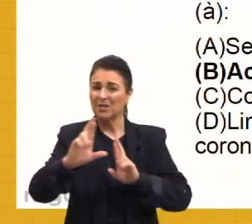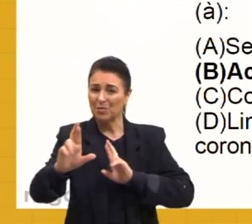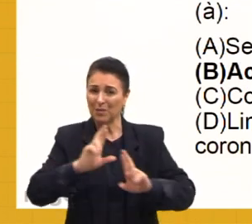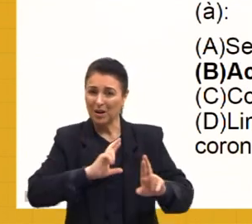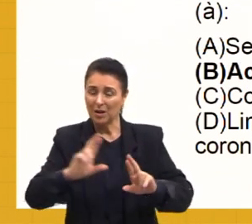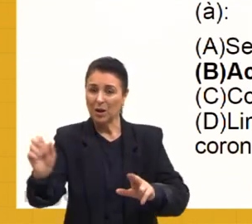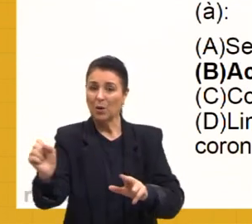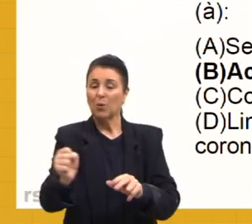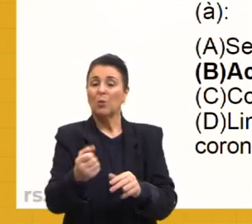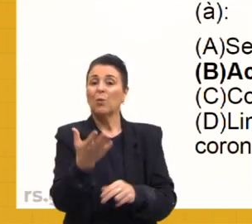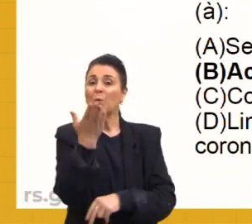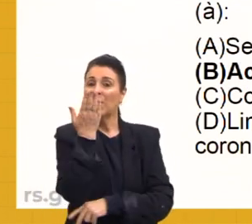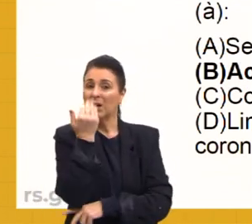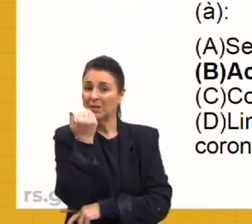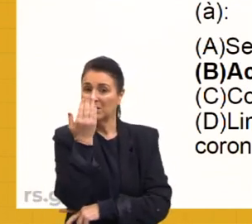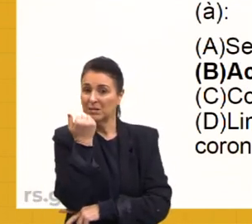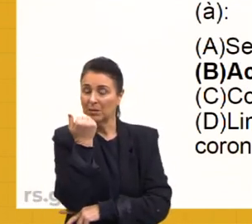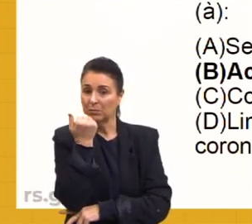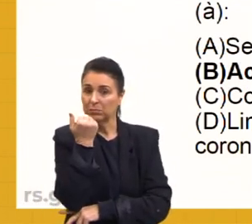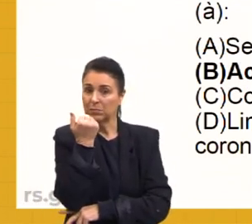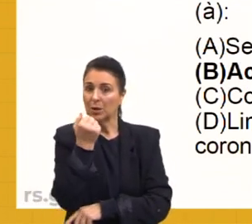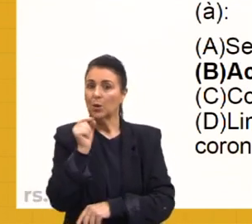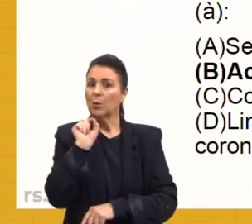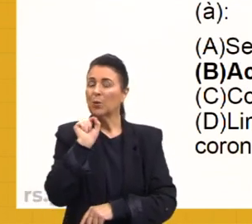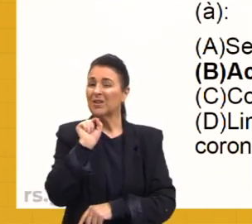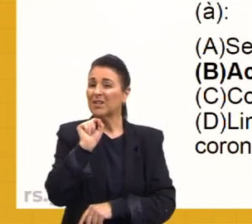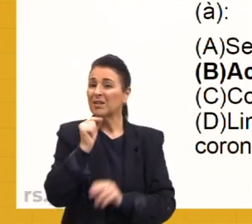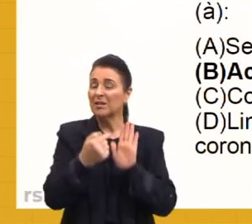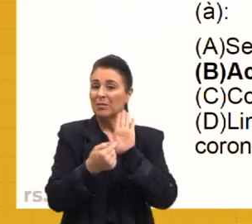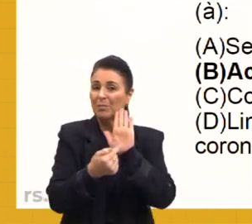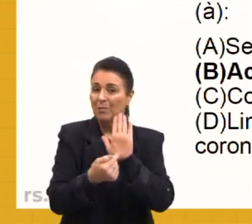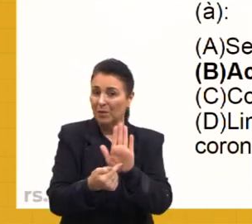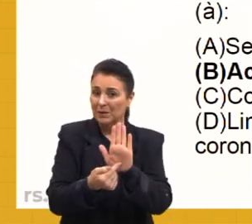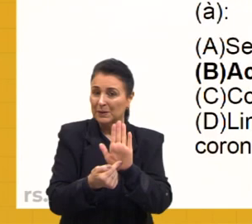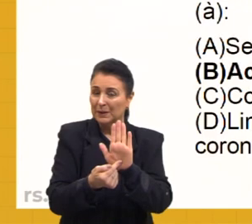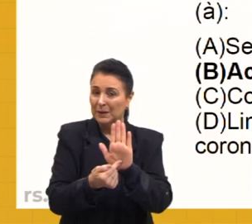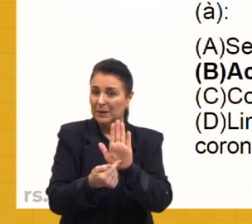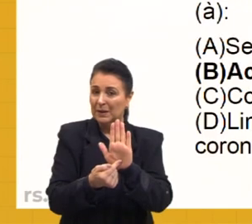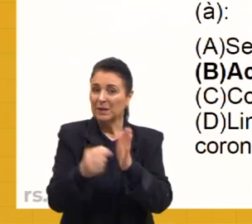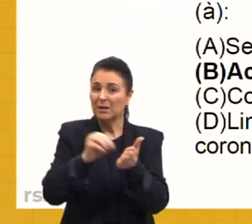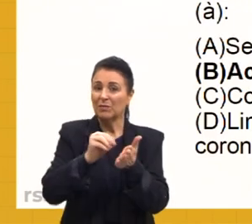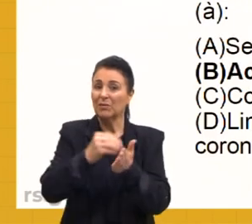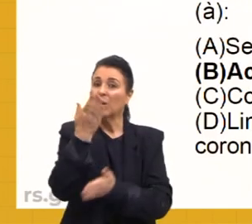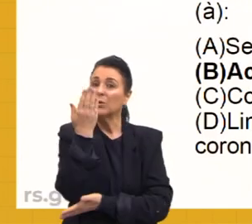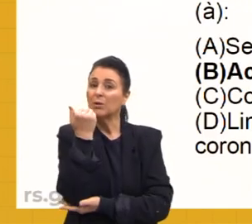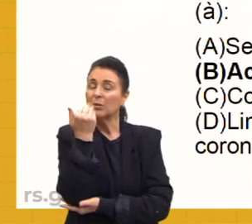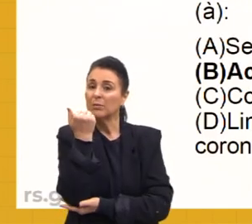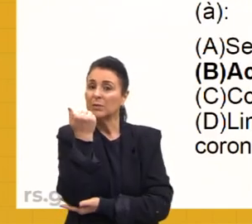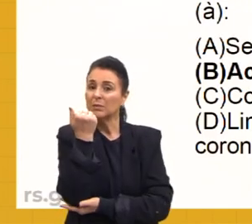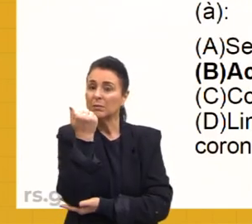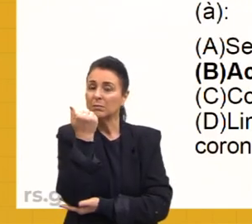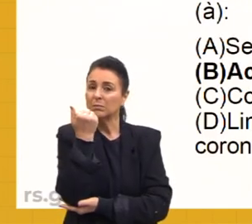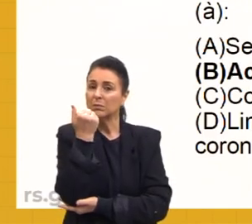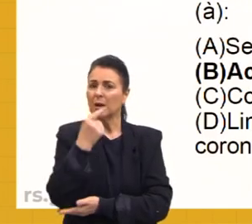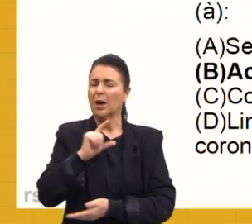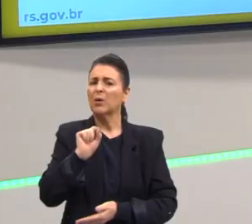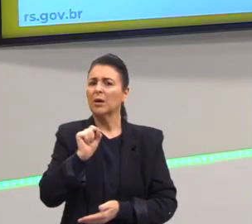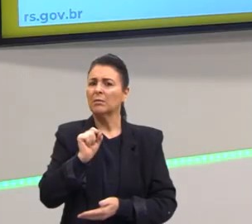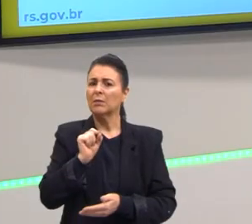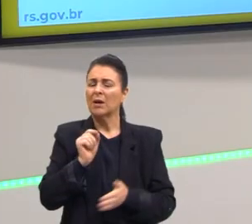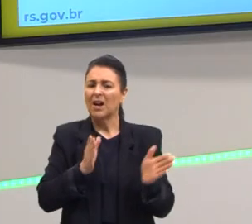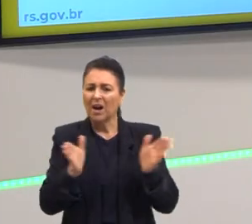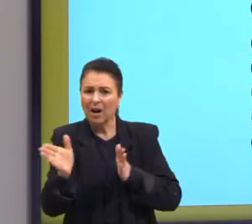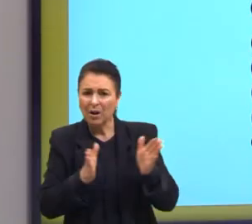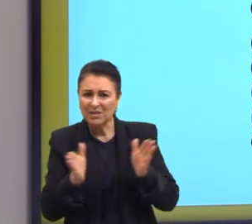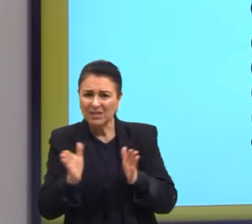segurança alimentar. O indicador de segurança alimentar é referente a acesso físico